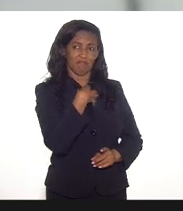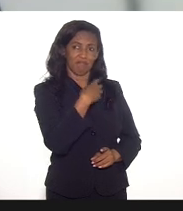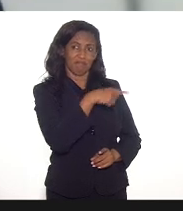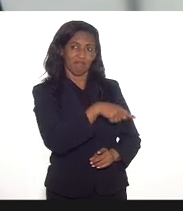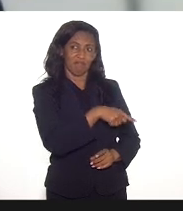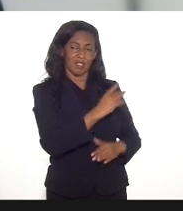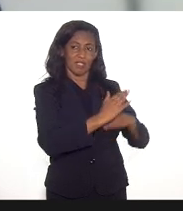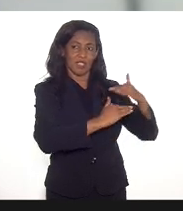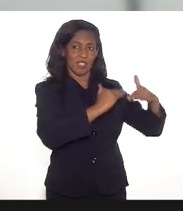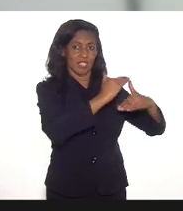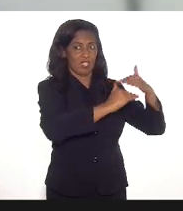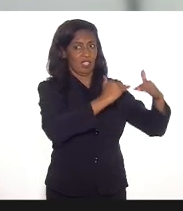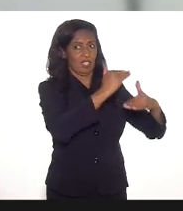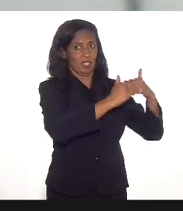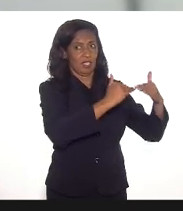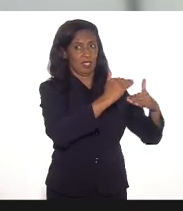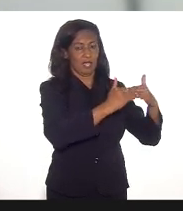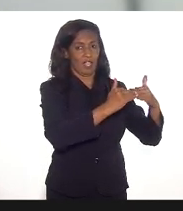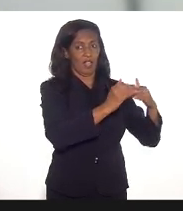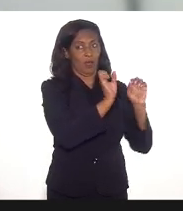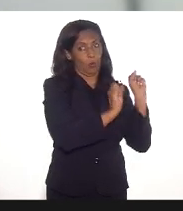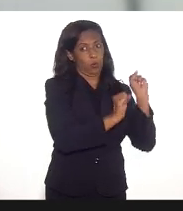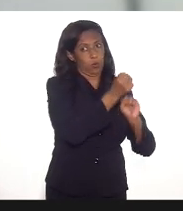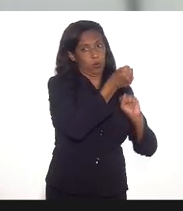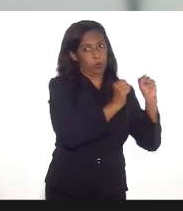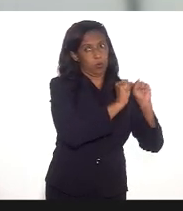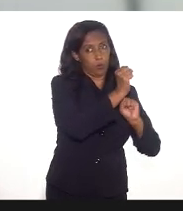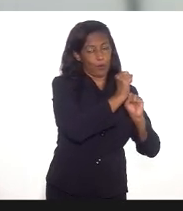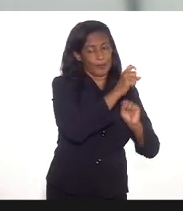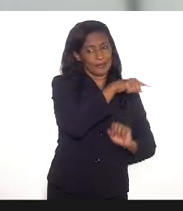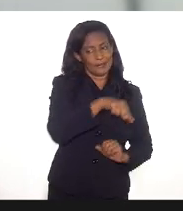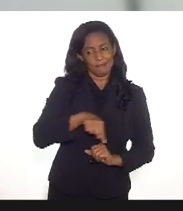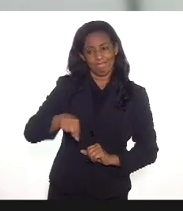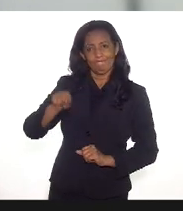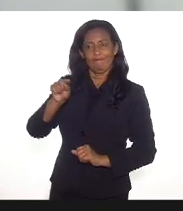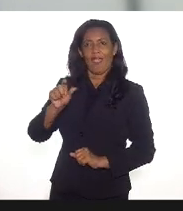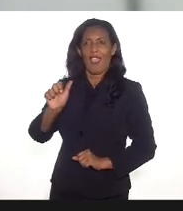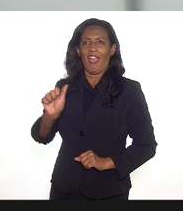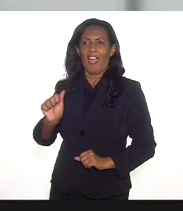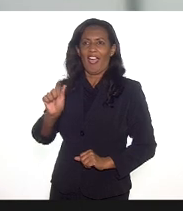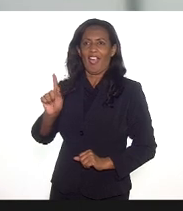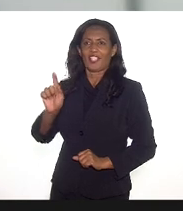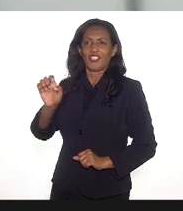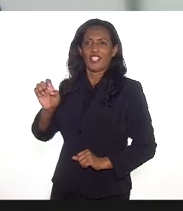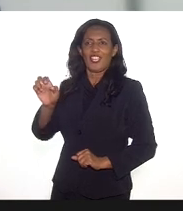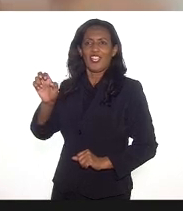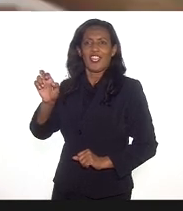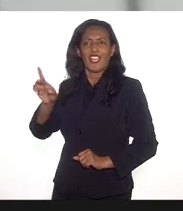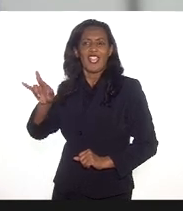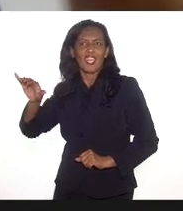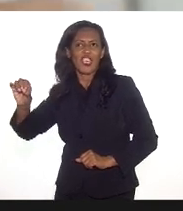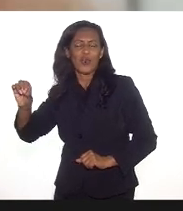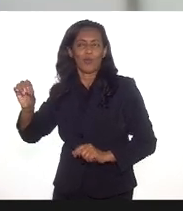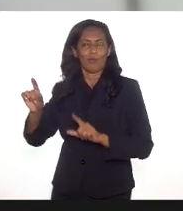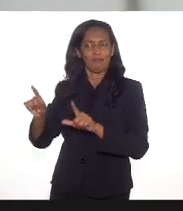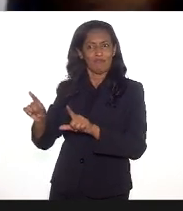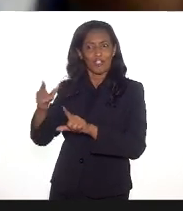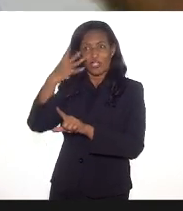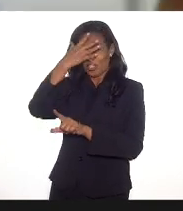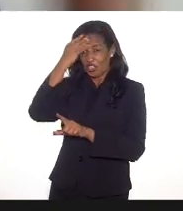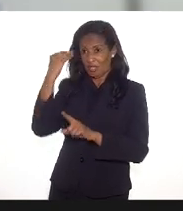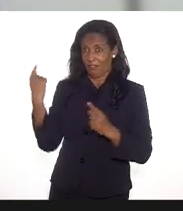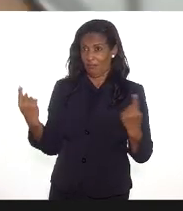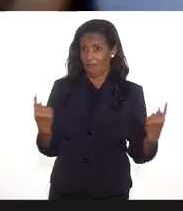de desenvolvimento de distritos industriais, e a AGRIO. Só esquecendo que